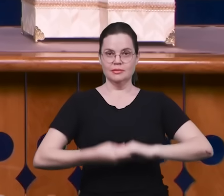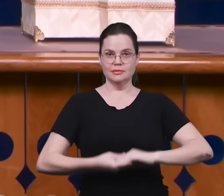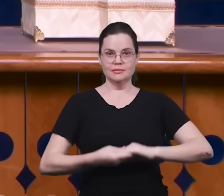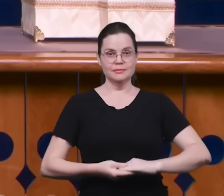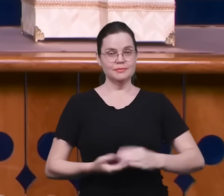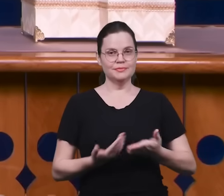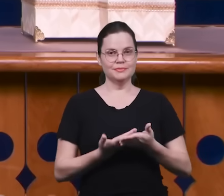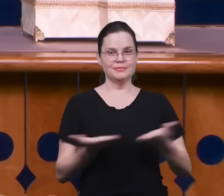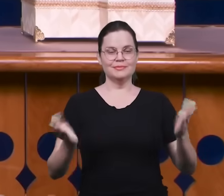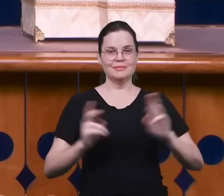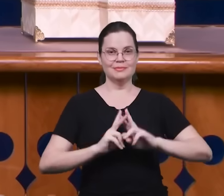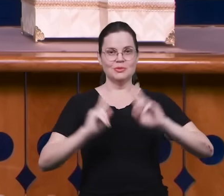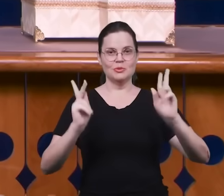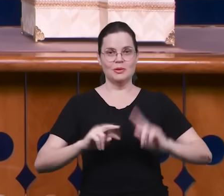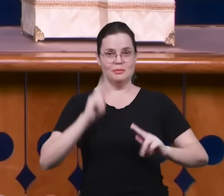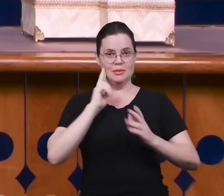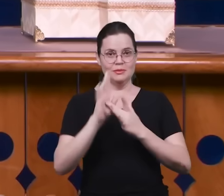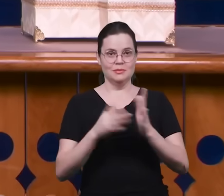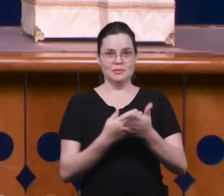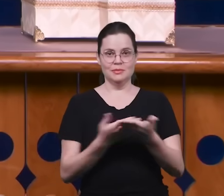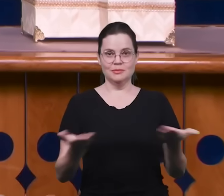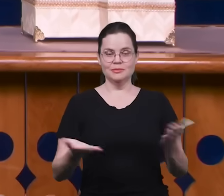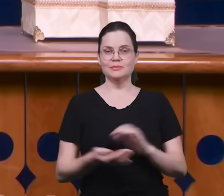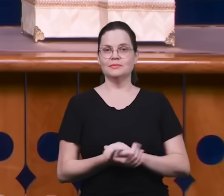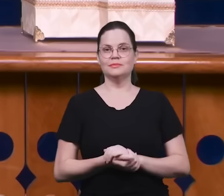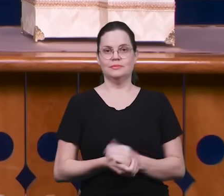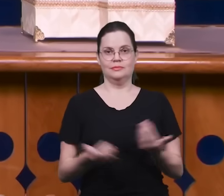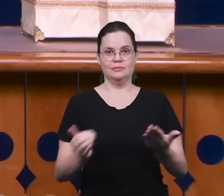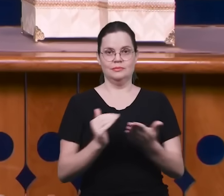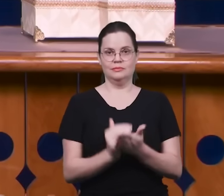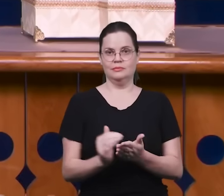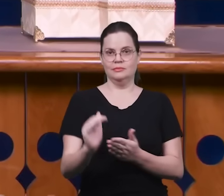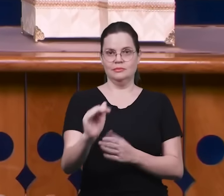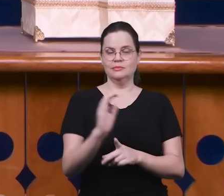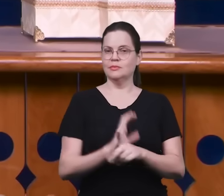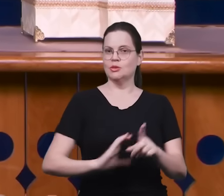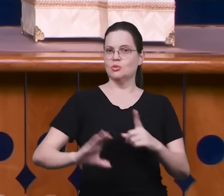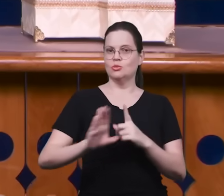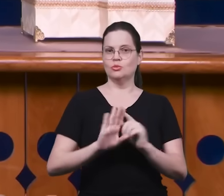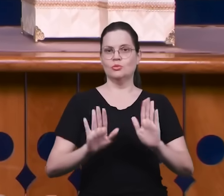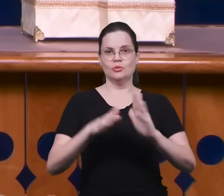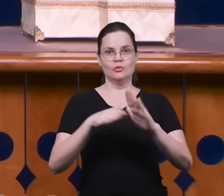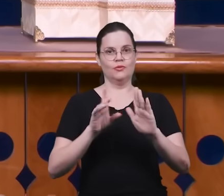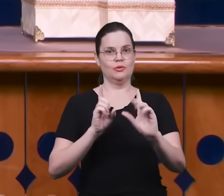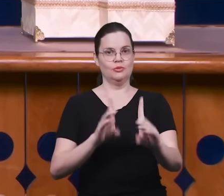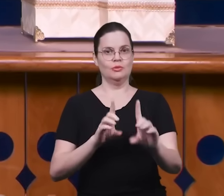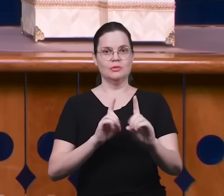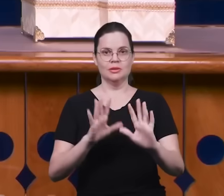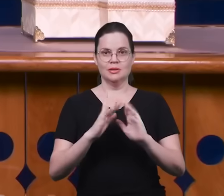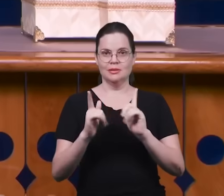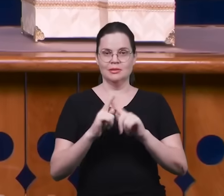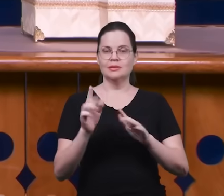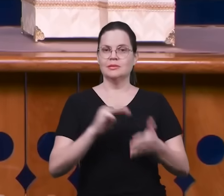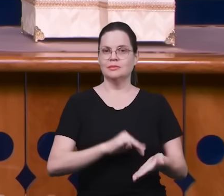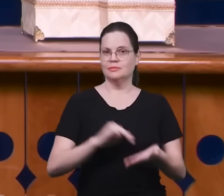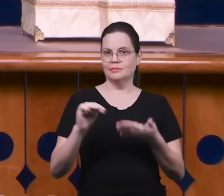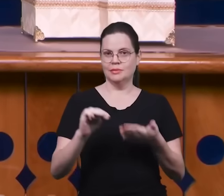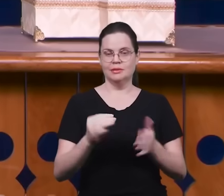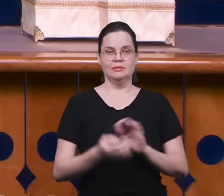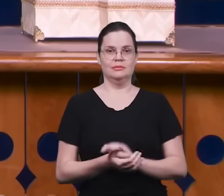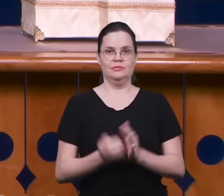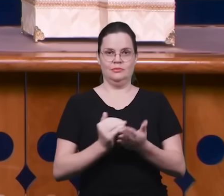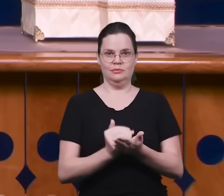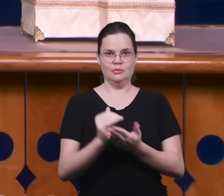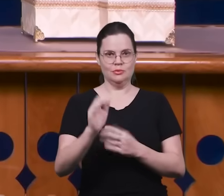Nós saudamos todos os irmãos com a paz do Senhor Jesus. Este é o culto doutrinário da Igreja Cristã Maranata. Nós estamos